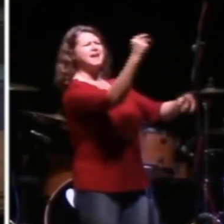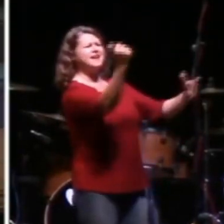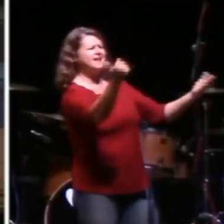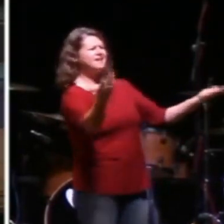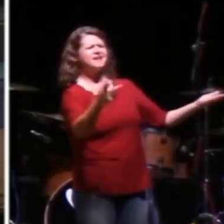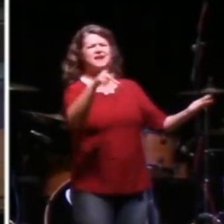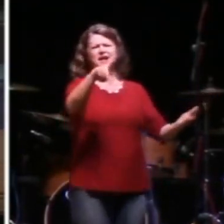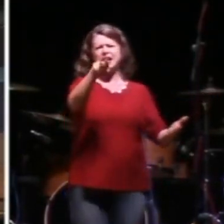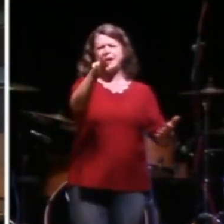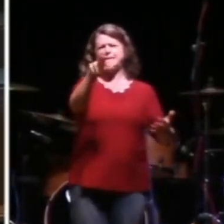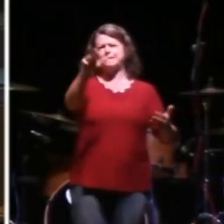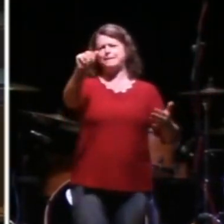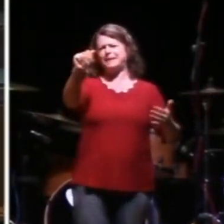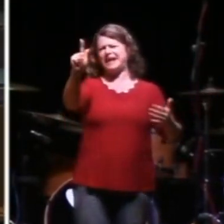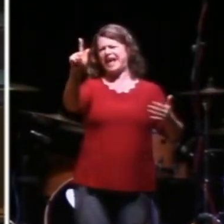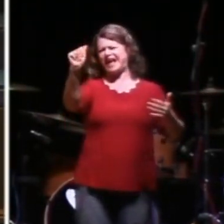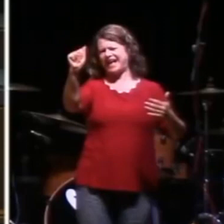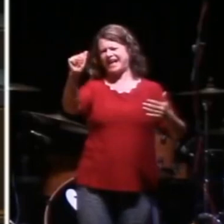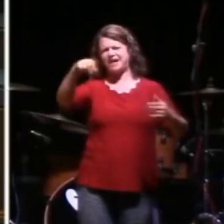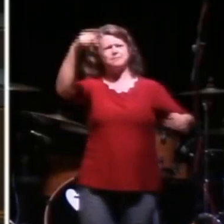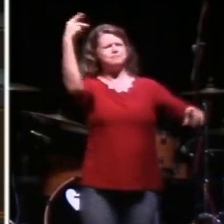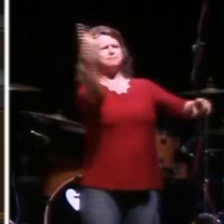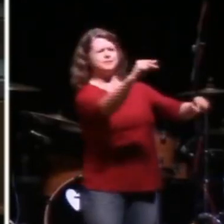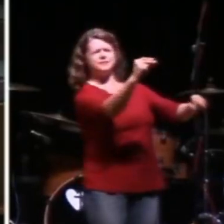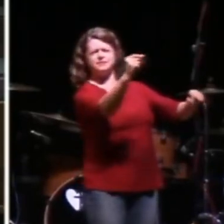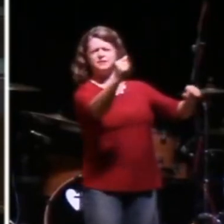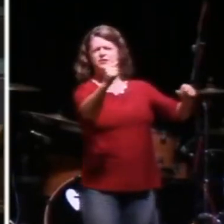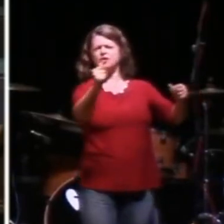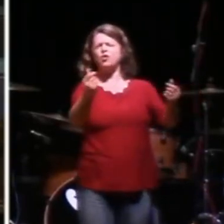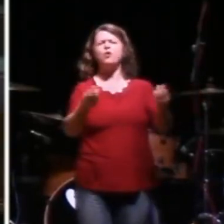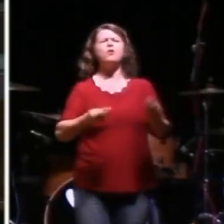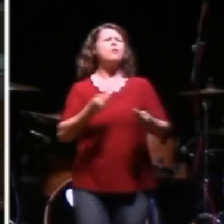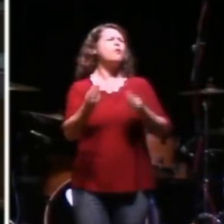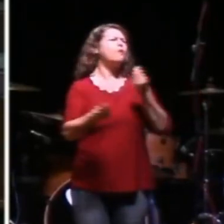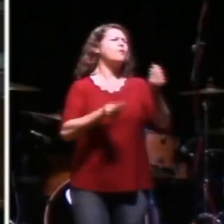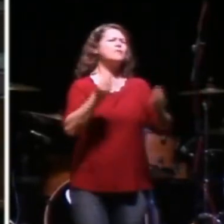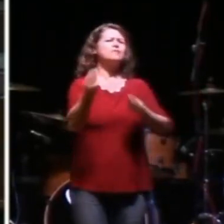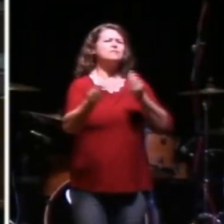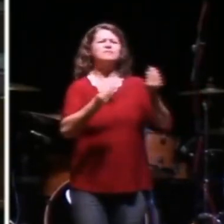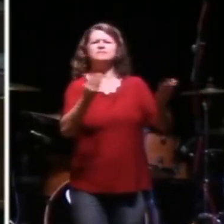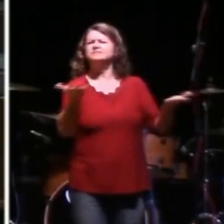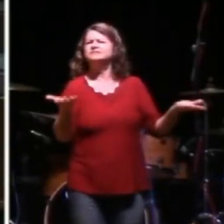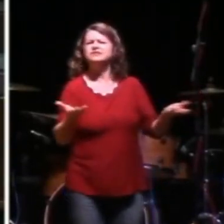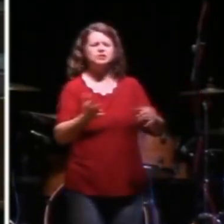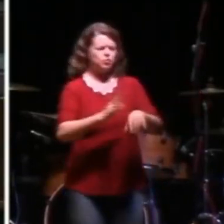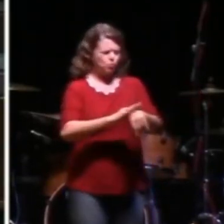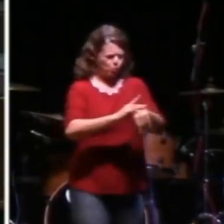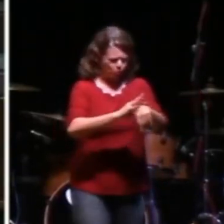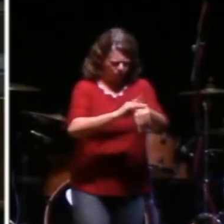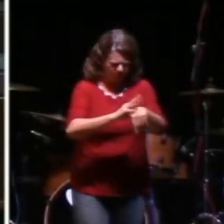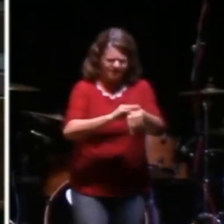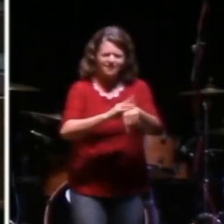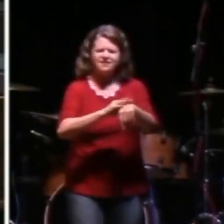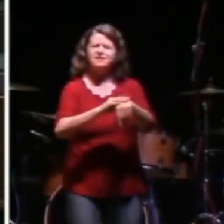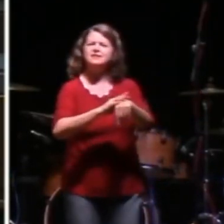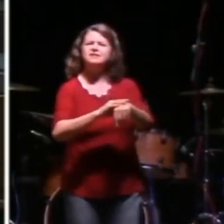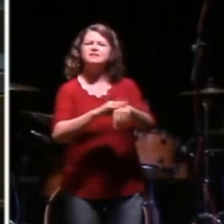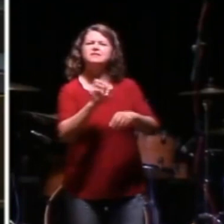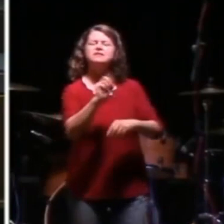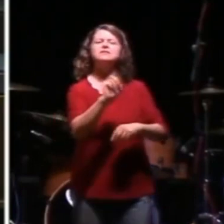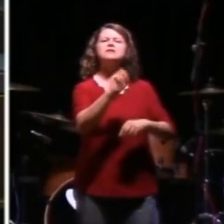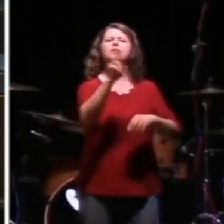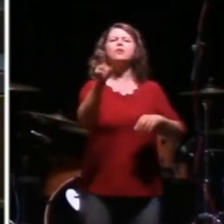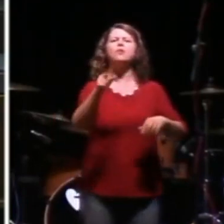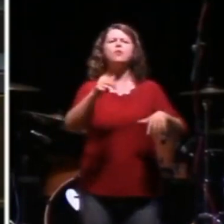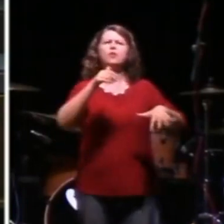que é tanto a praga como peste como a praga como é uma